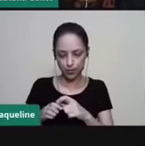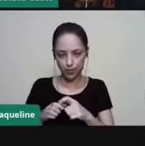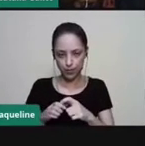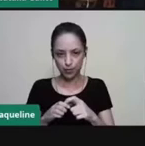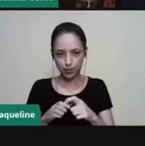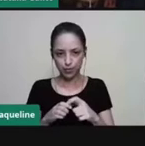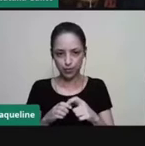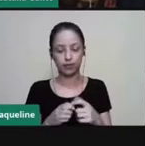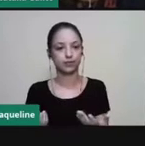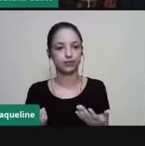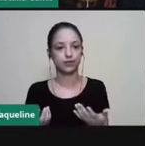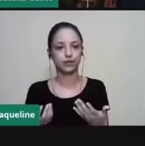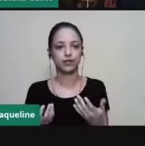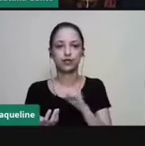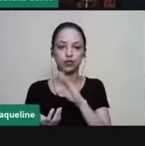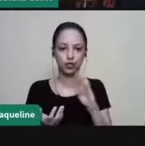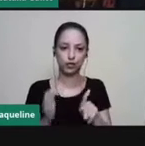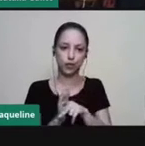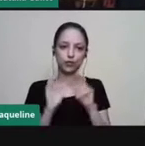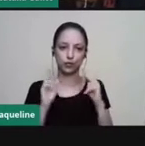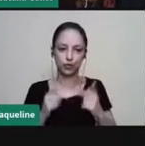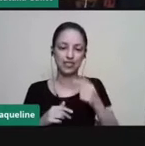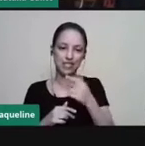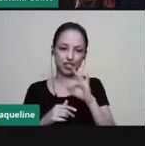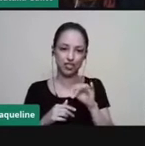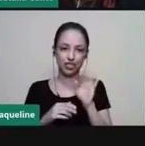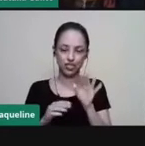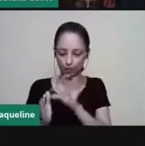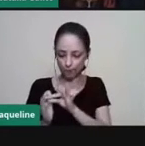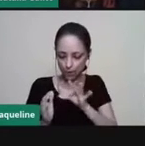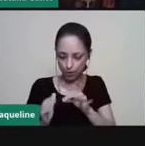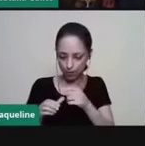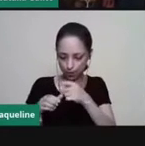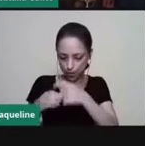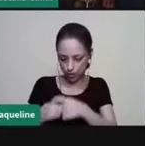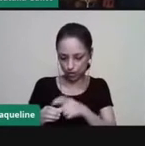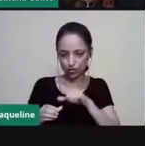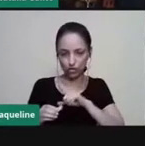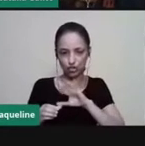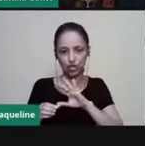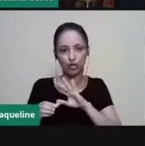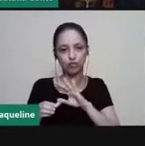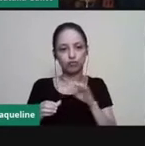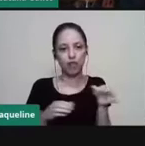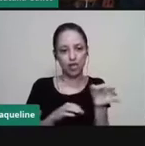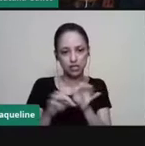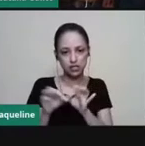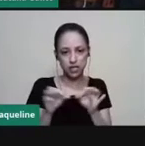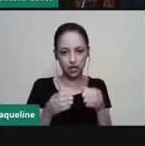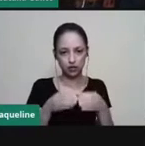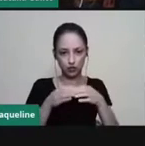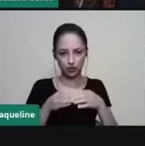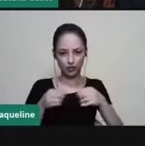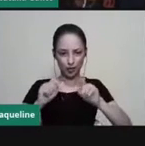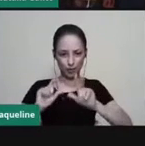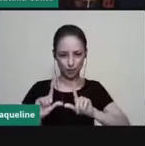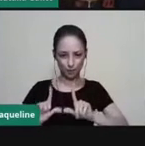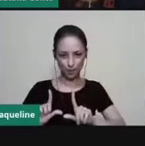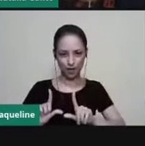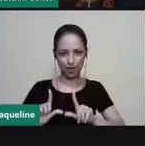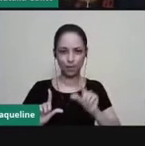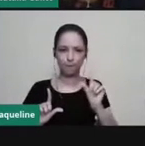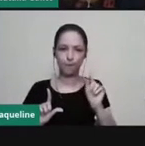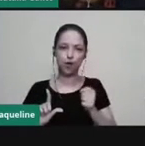humana, e após 7 dias de cultura, a gente tinha um grupo de células, mas como vocês podem observar aqui, é uma quantidade bem menor do que